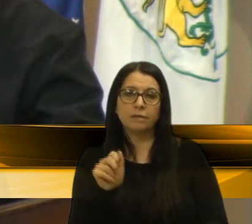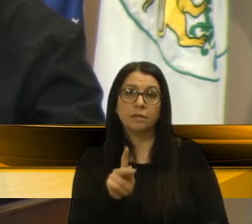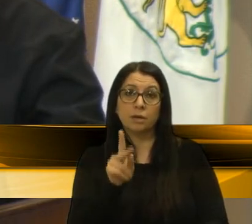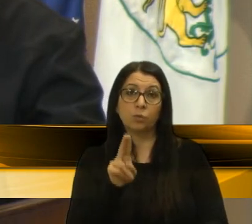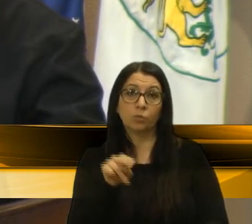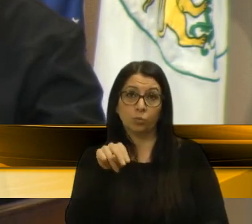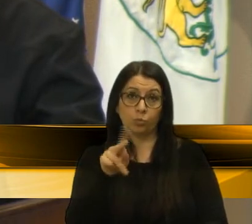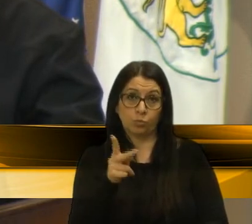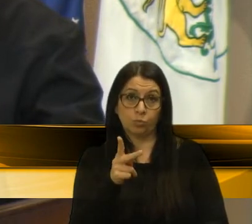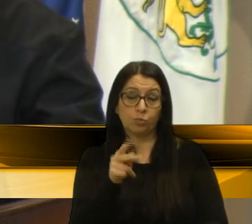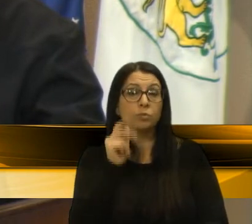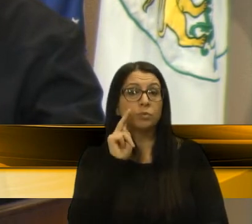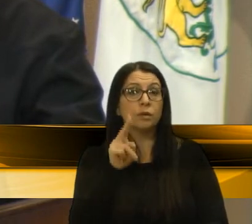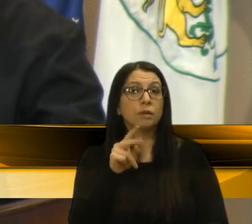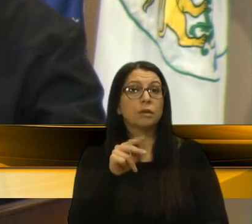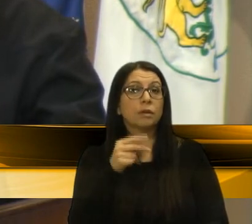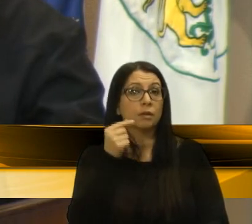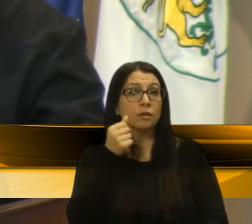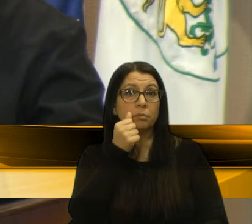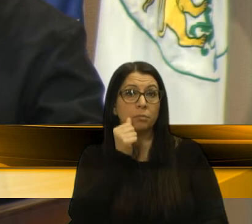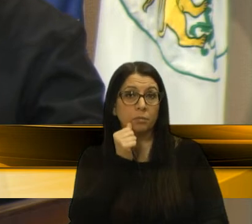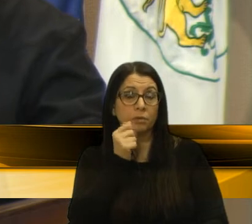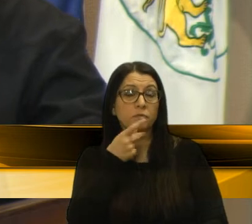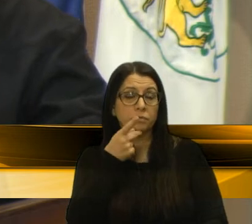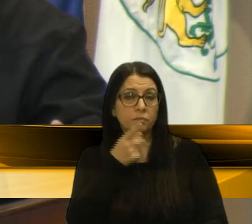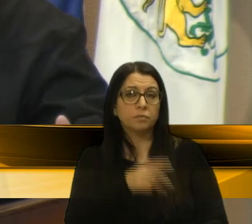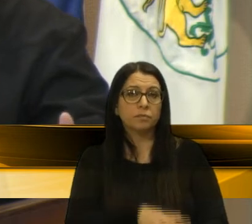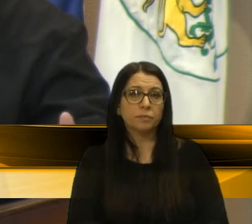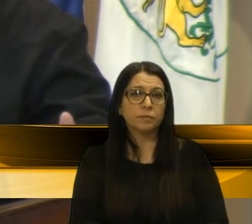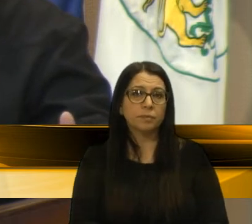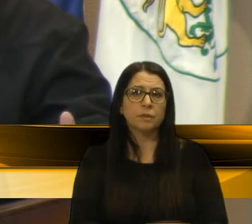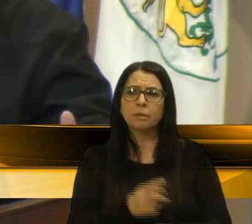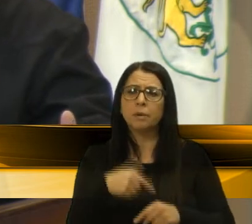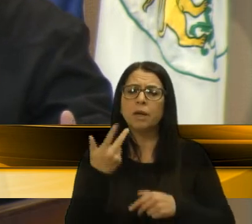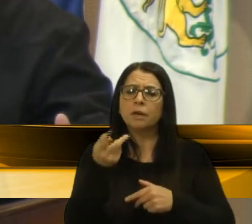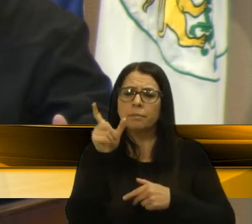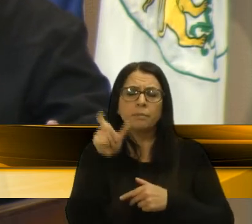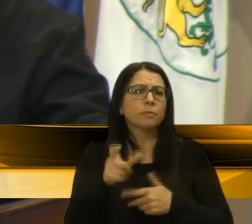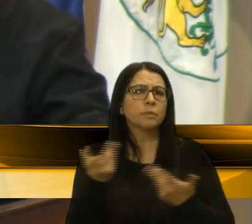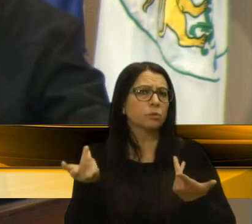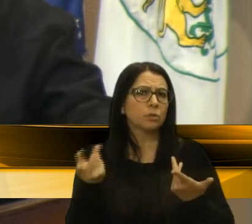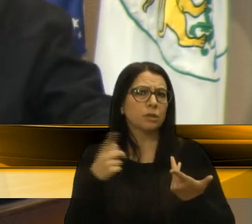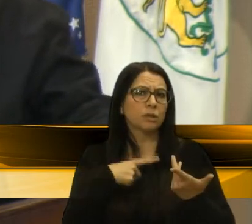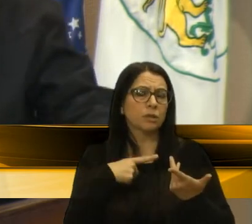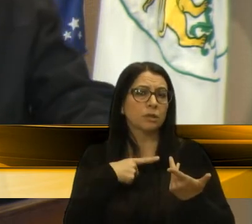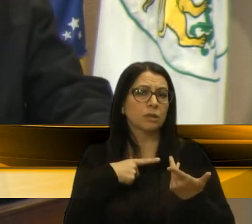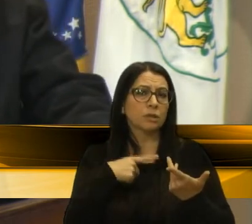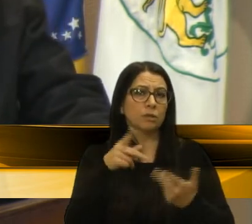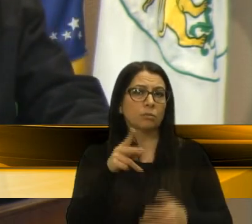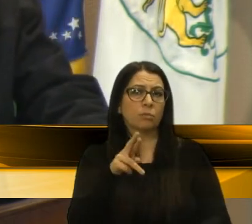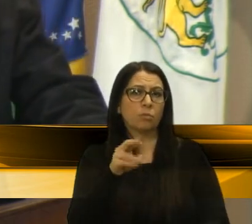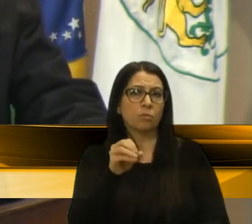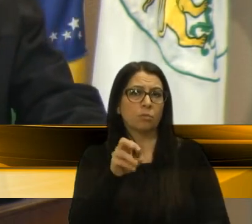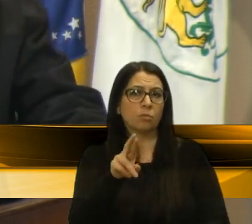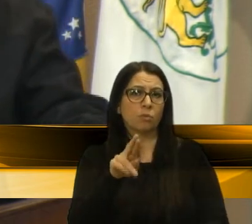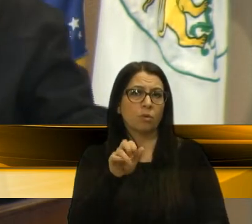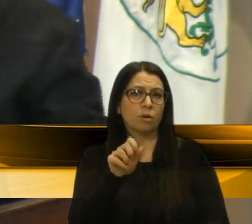alegando, vereadora Paula, que para quem já teve numa procuradoria do